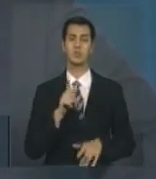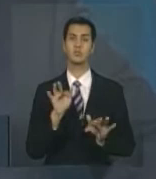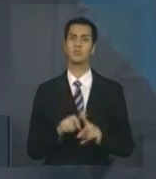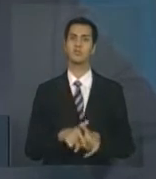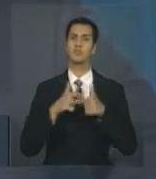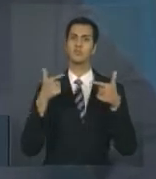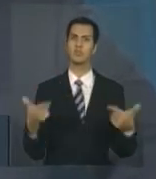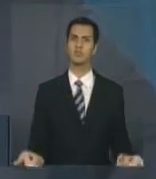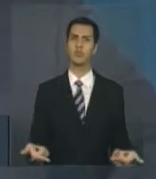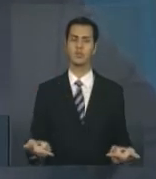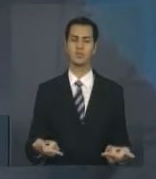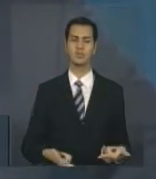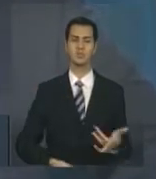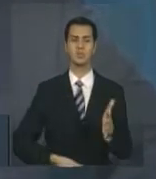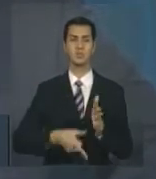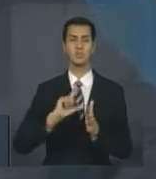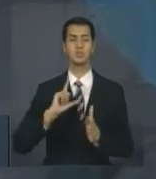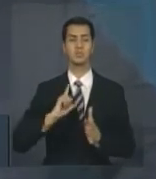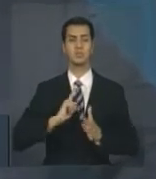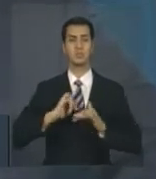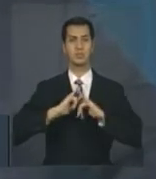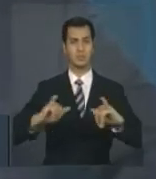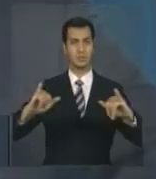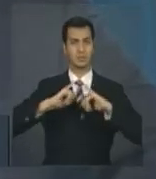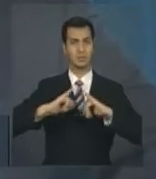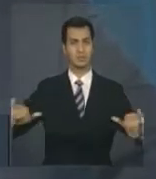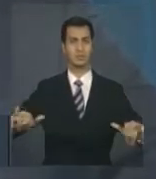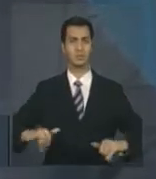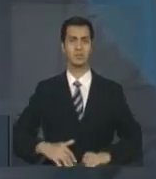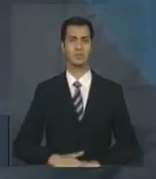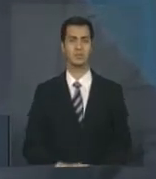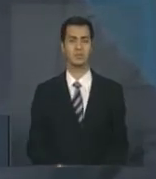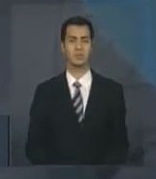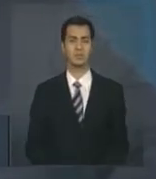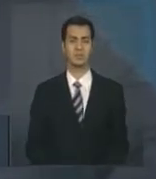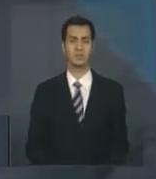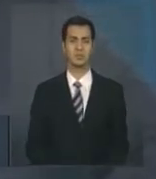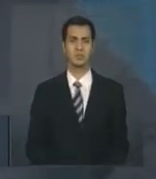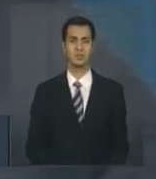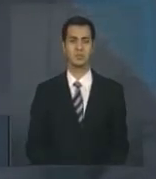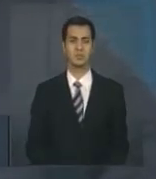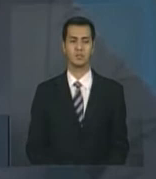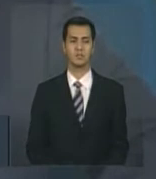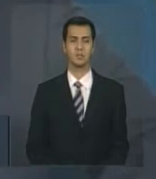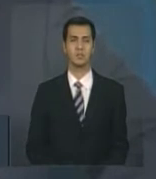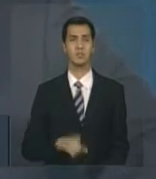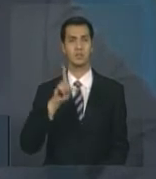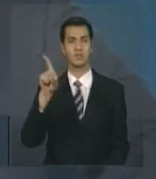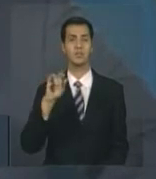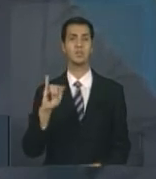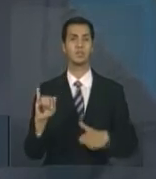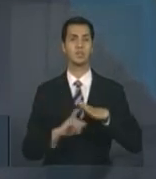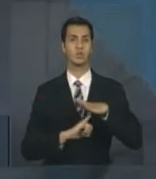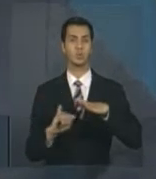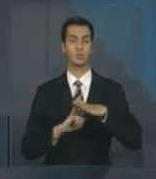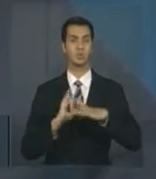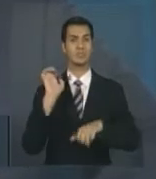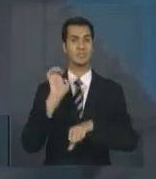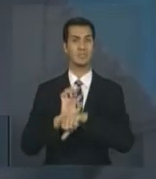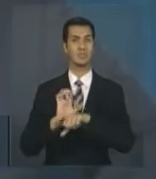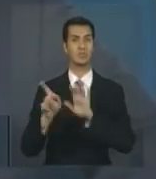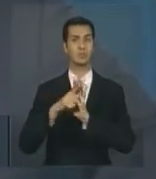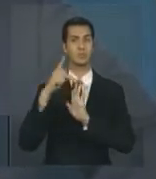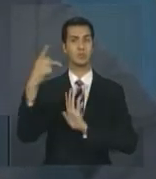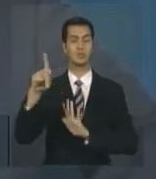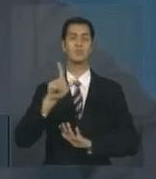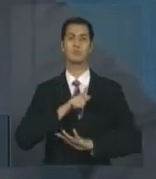de ter um aviso meteorológico por parte do Instituto Estadual, que deu um aviso